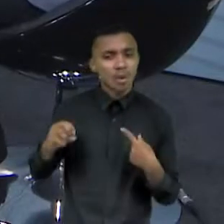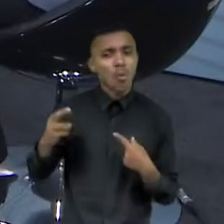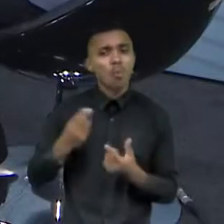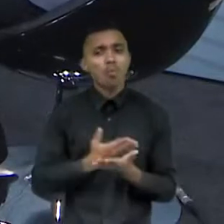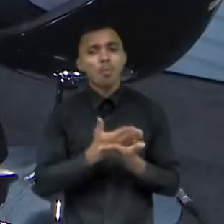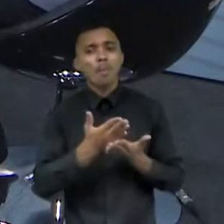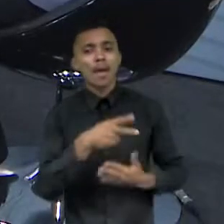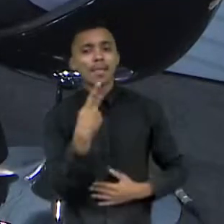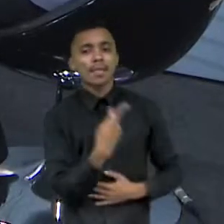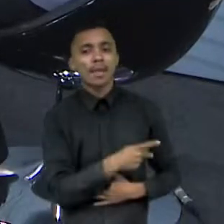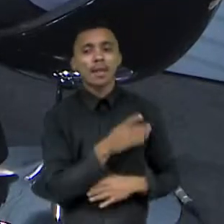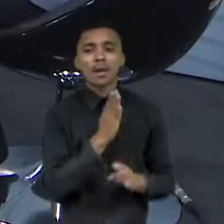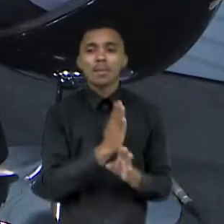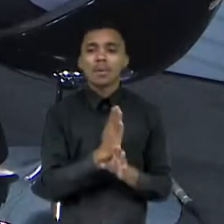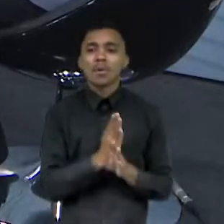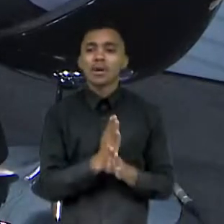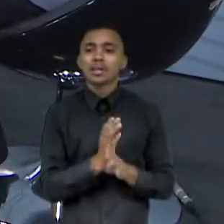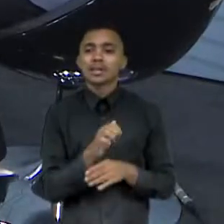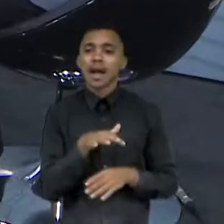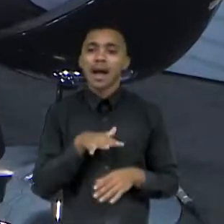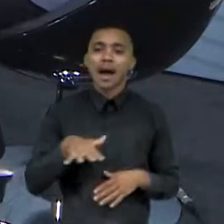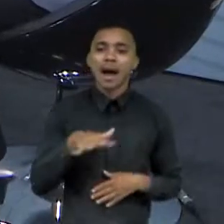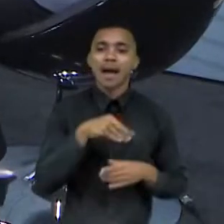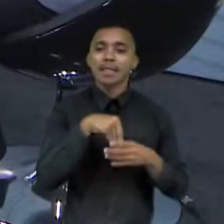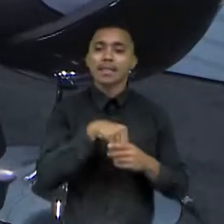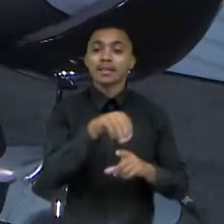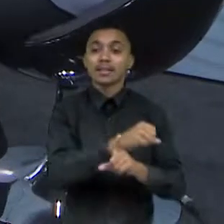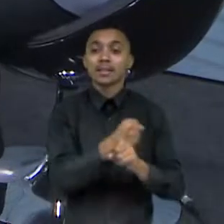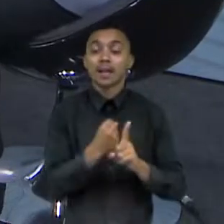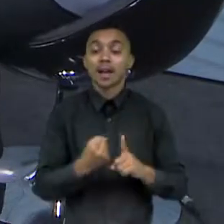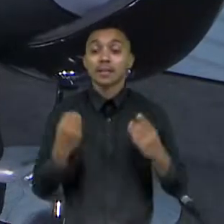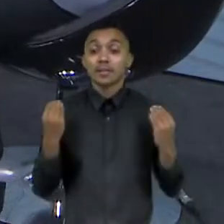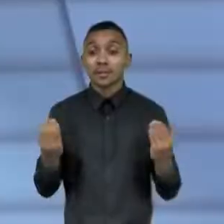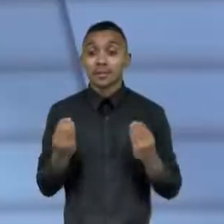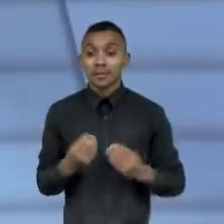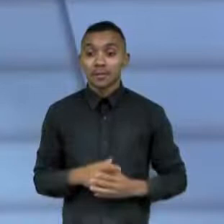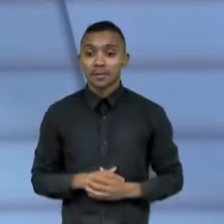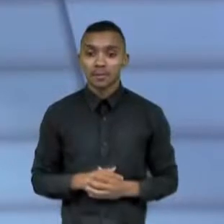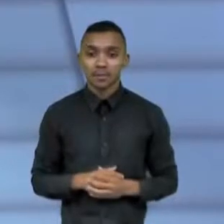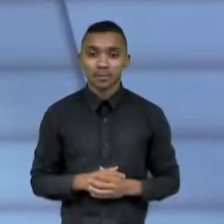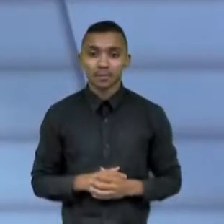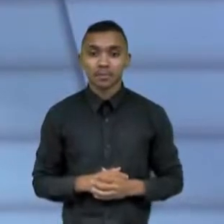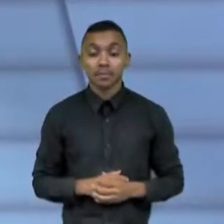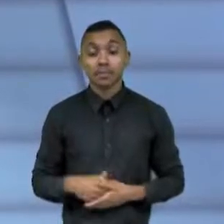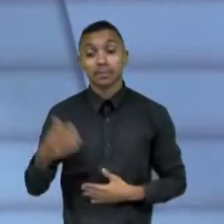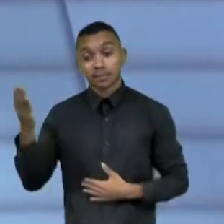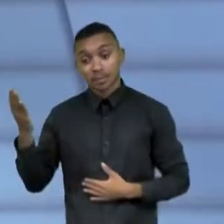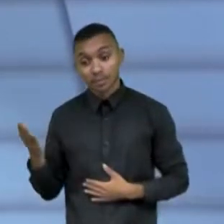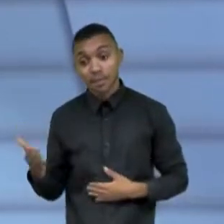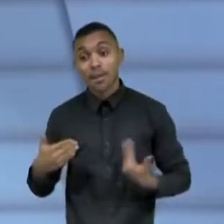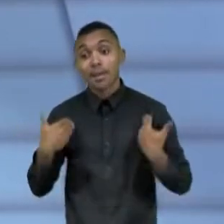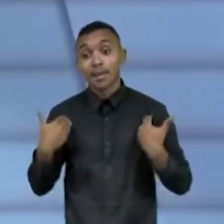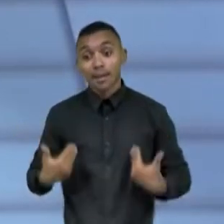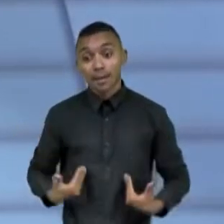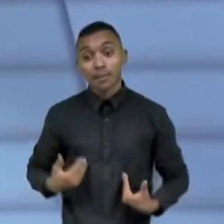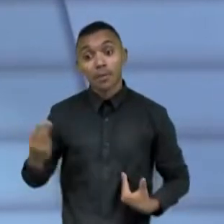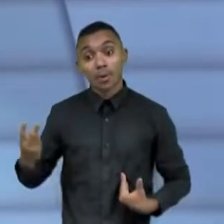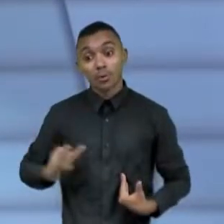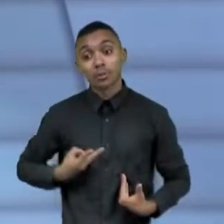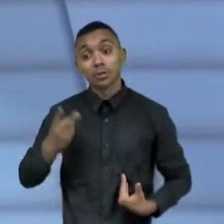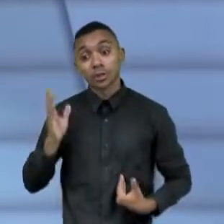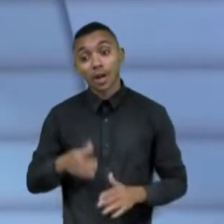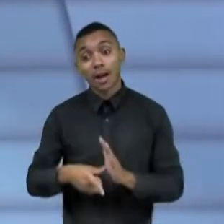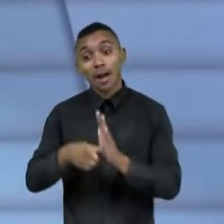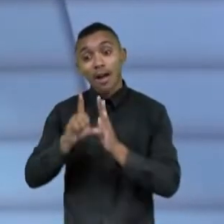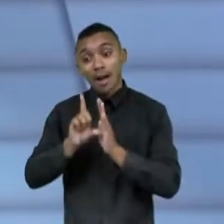Diante das questões que se colocam na sociedade? Coincidentemente, né, tanto Miguel quanto eu participamos ainda na